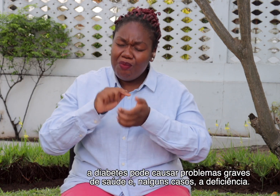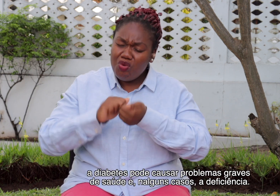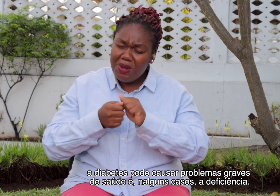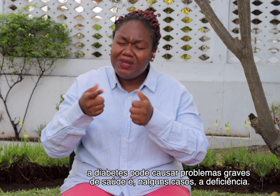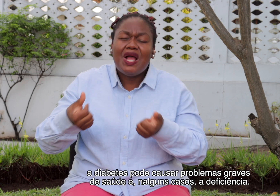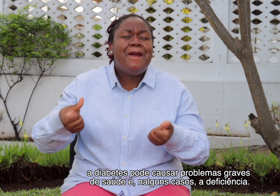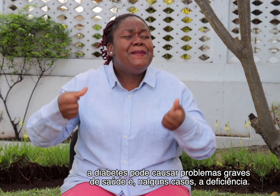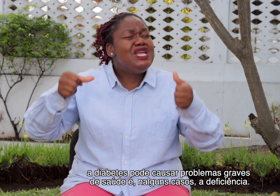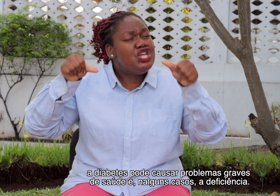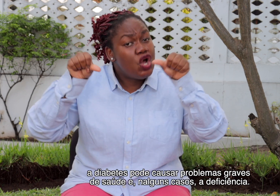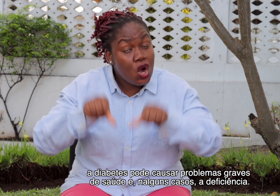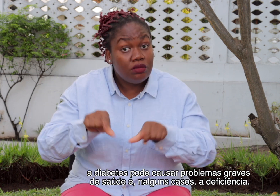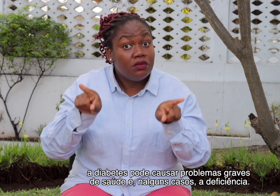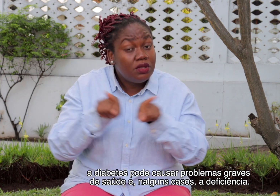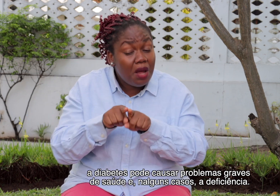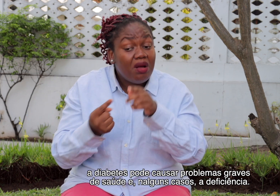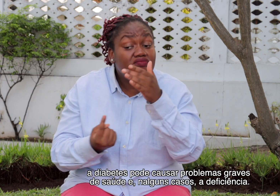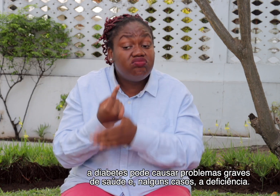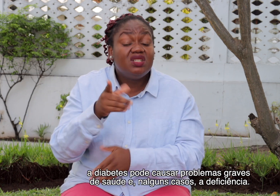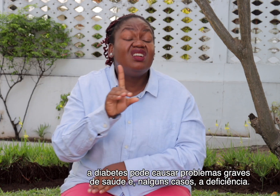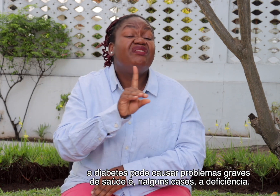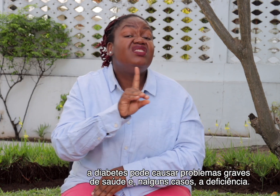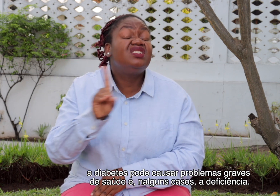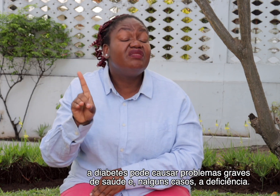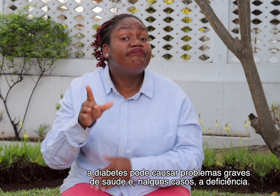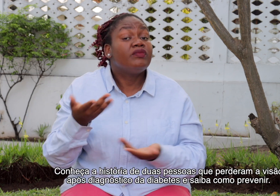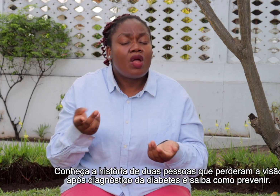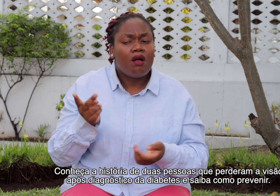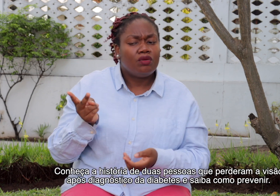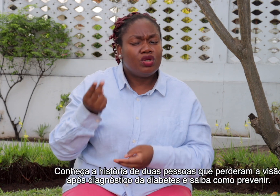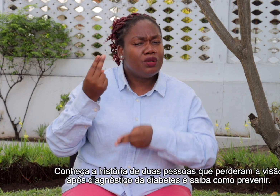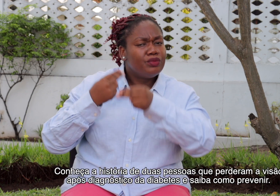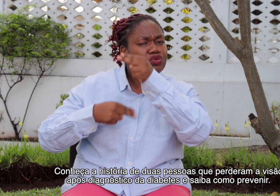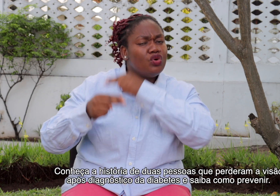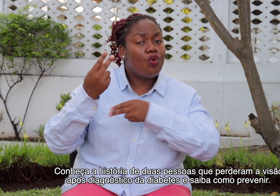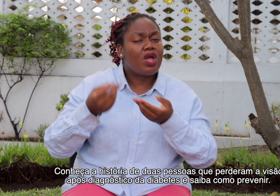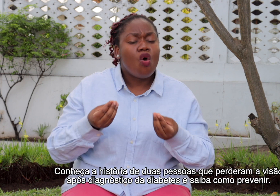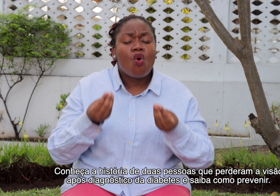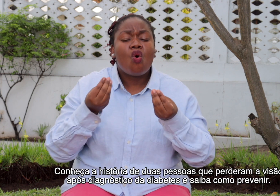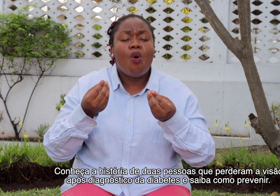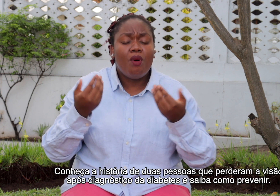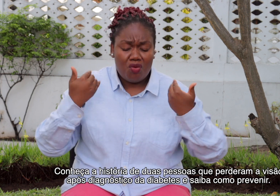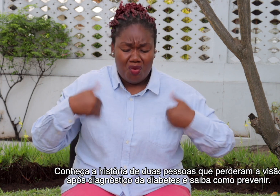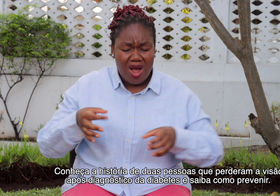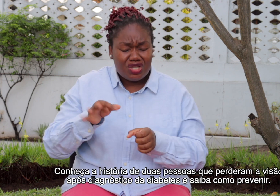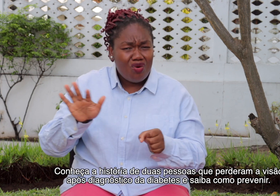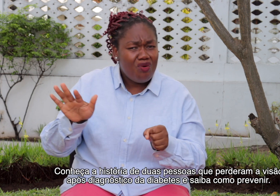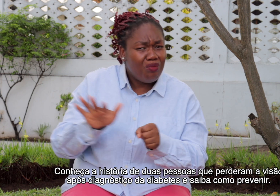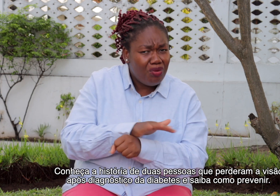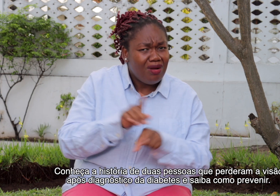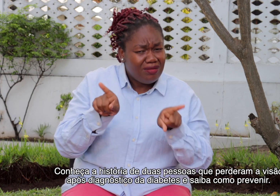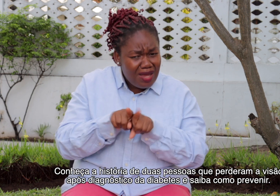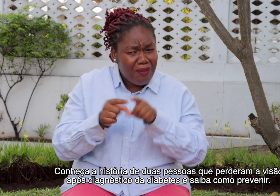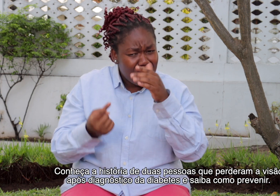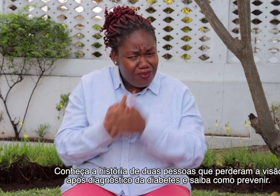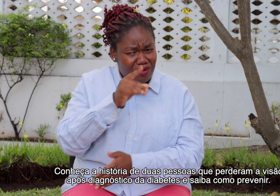causar problemas graves de saúde e, em alguns casos, a deficiência. Conheça a história de duas pessoas que perderam a visão após